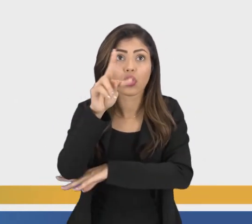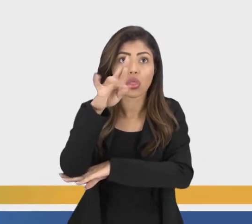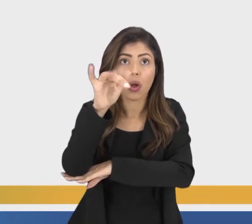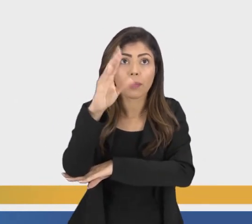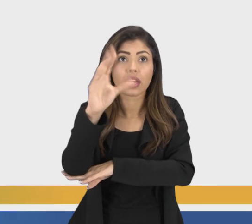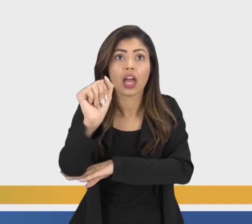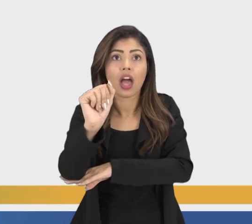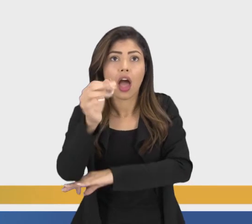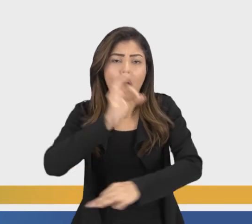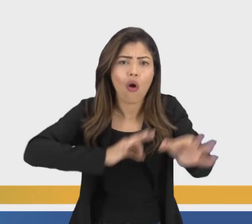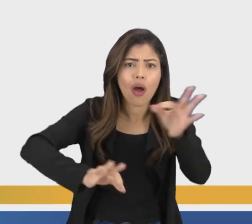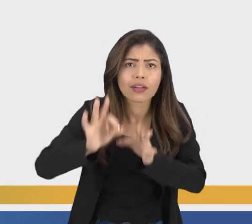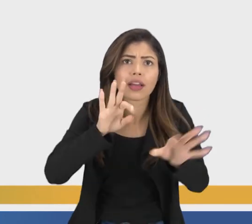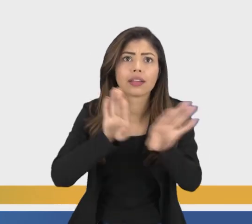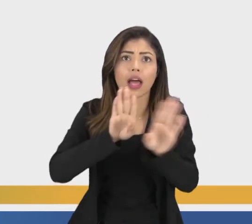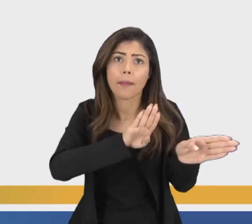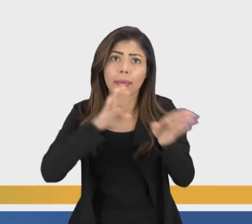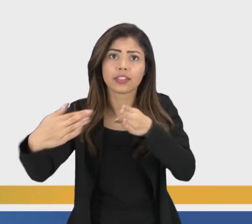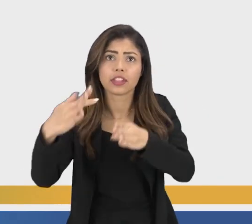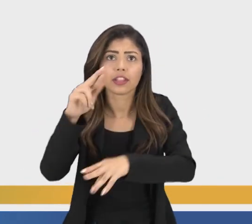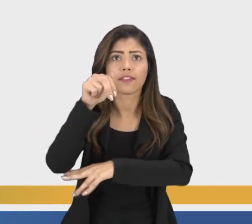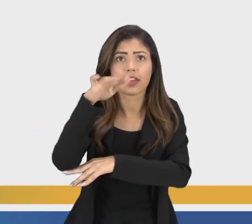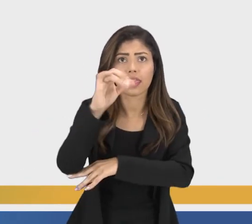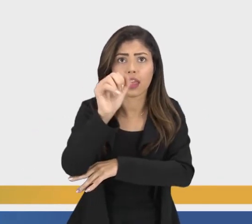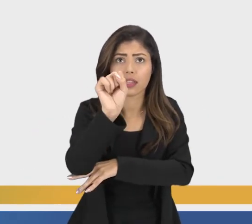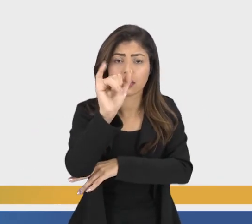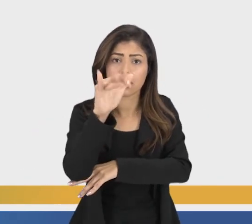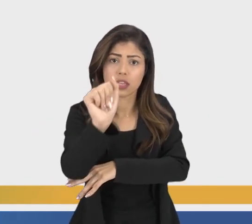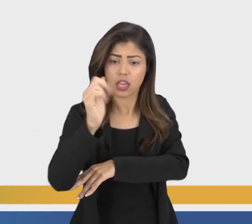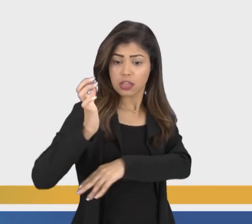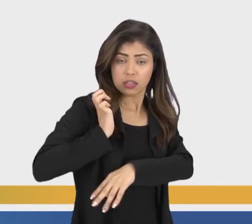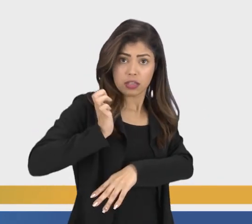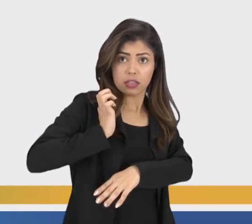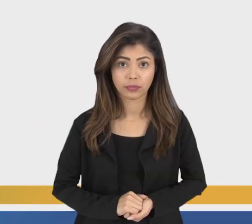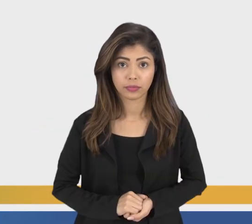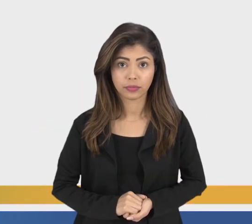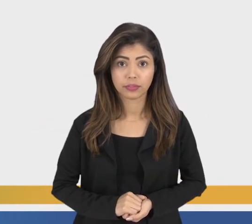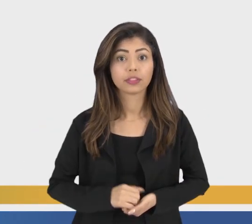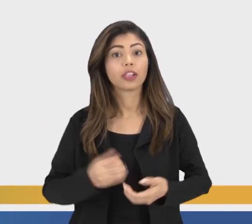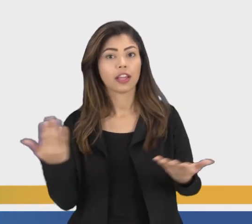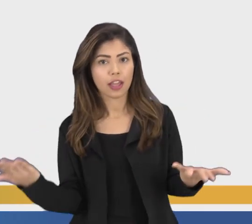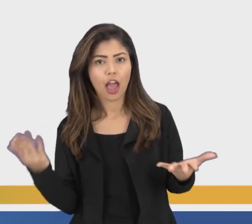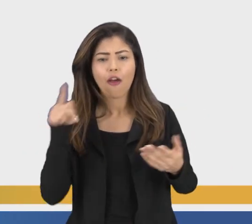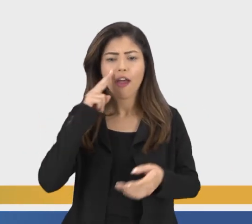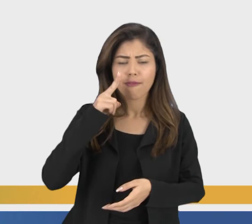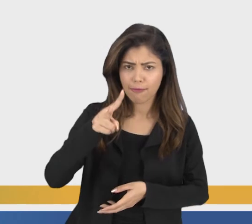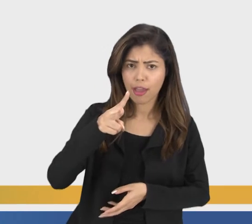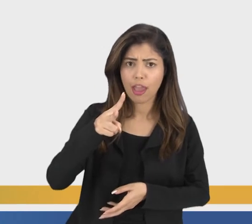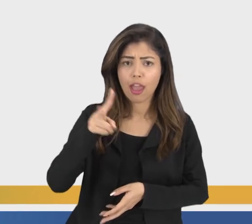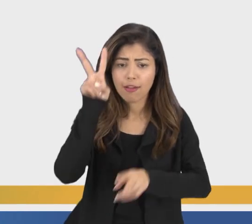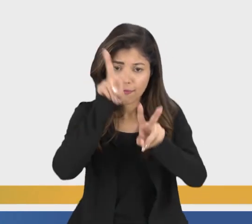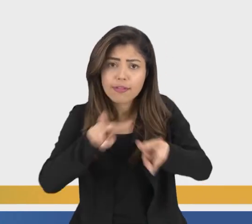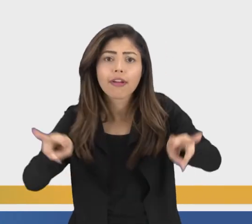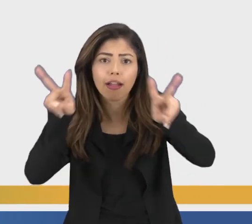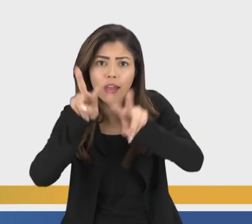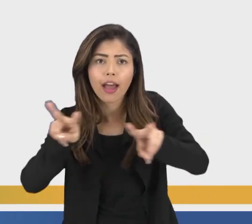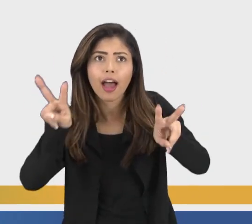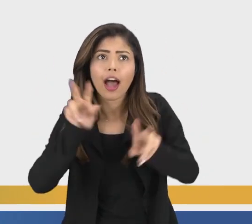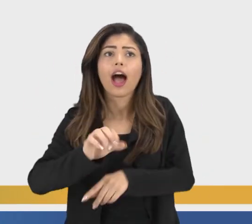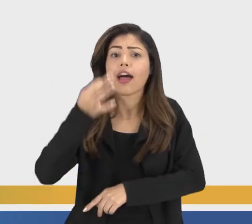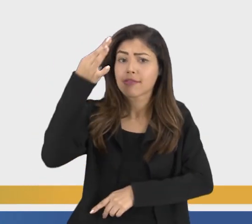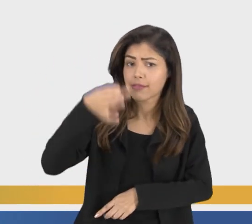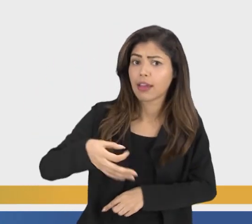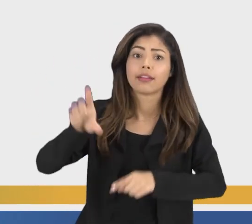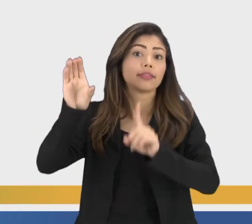utópica configurada a partir de fantasias de riqueza? Conforme vocês podem visualizar, a